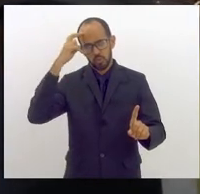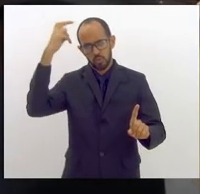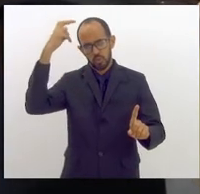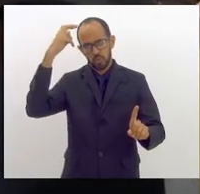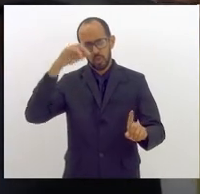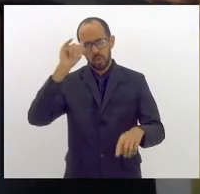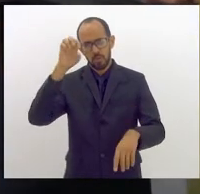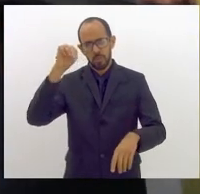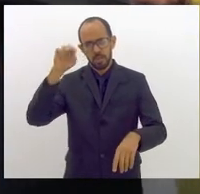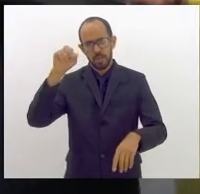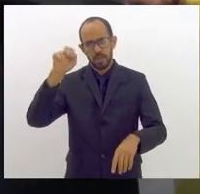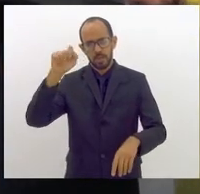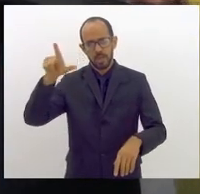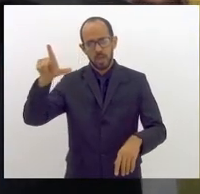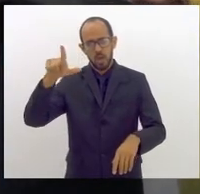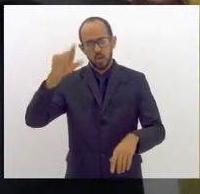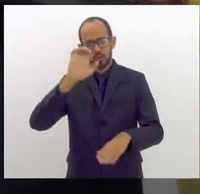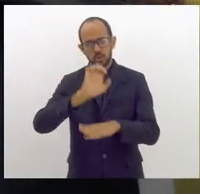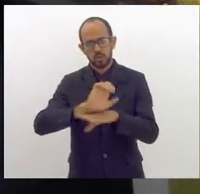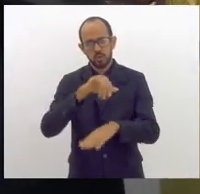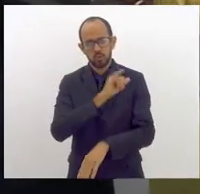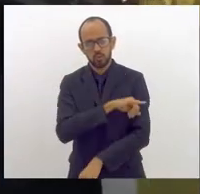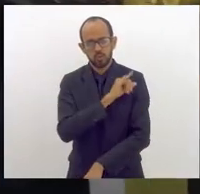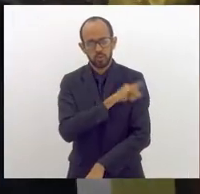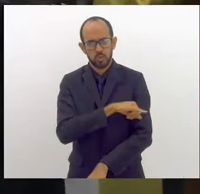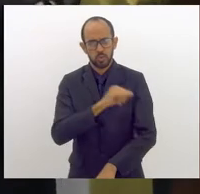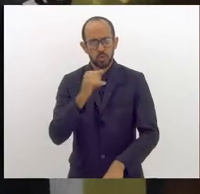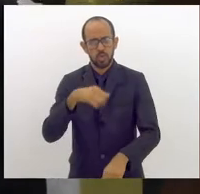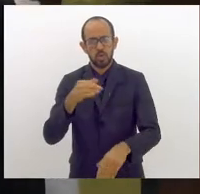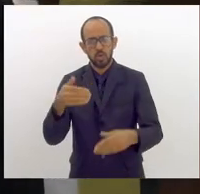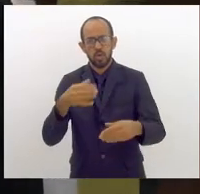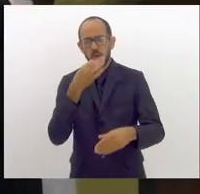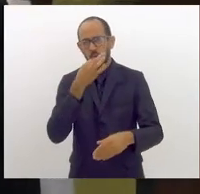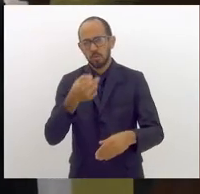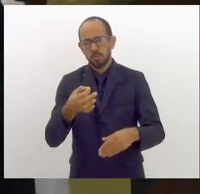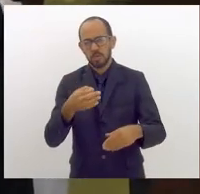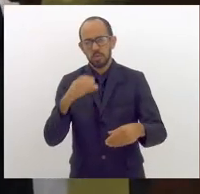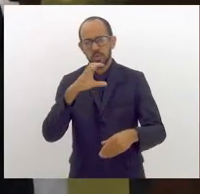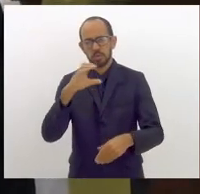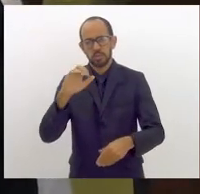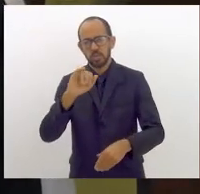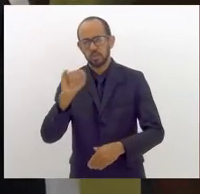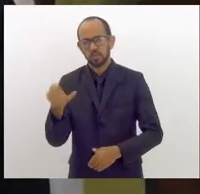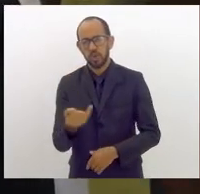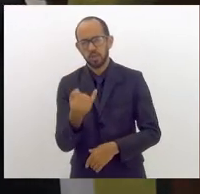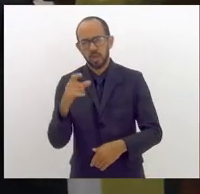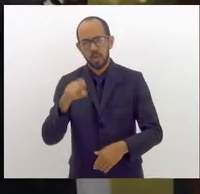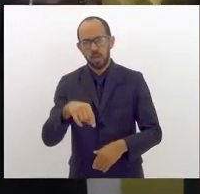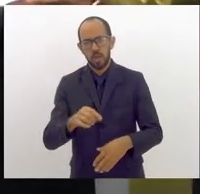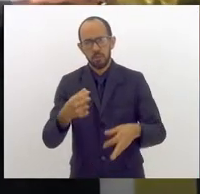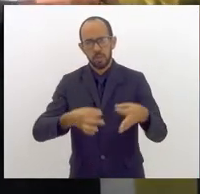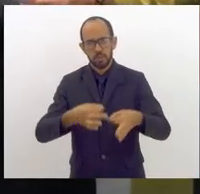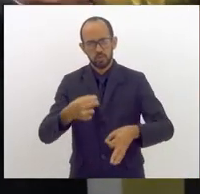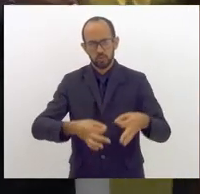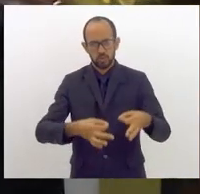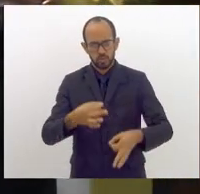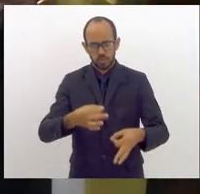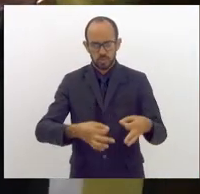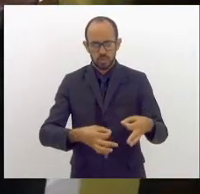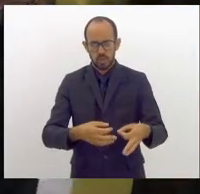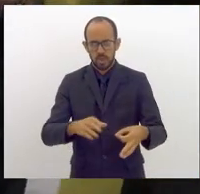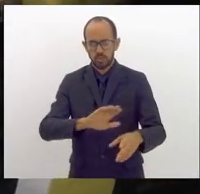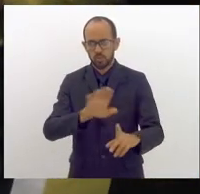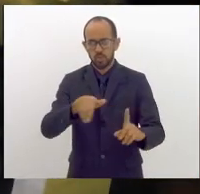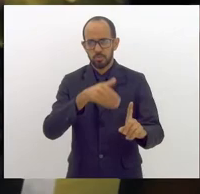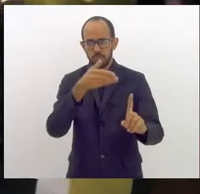material do estado de Rio de Janeiro parecer da ccj pela juridicidade isso